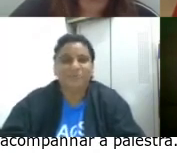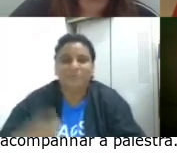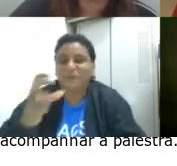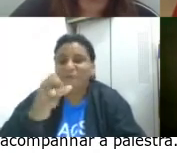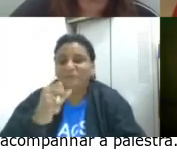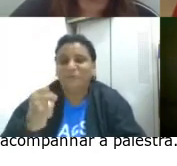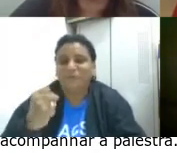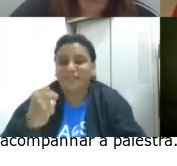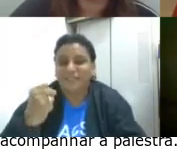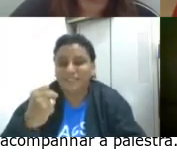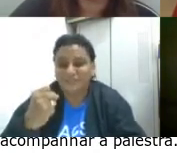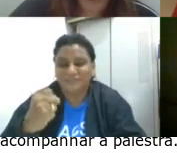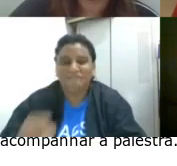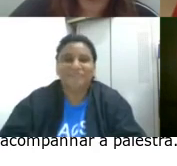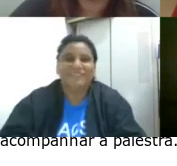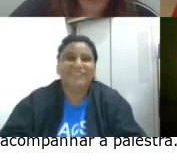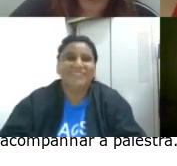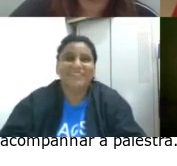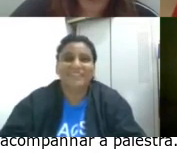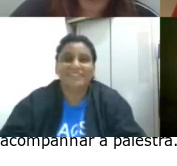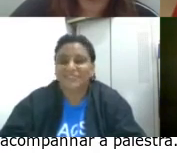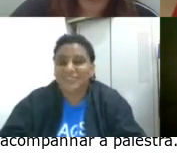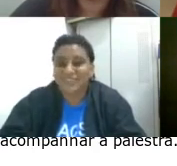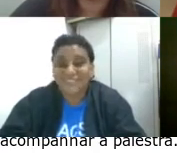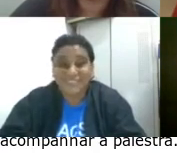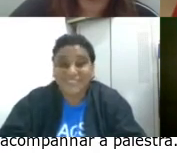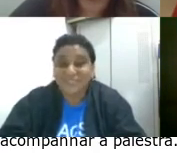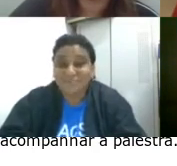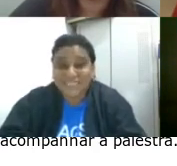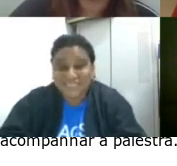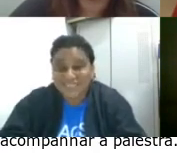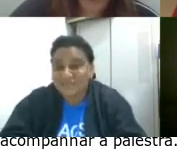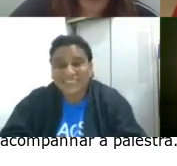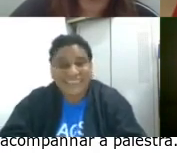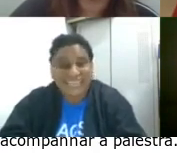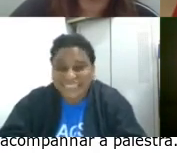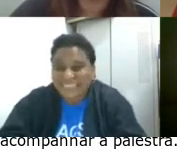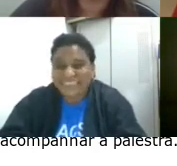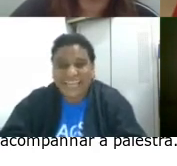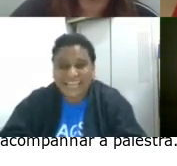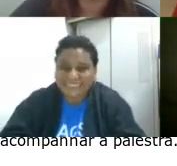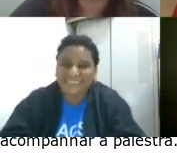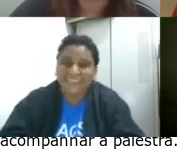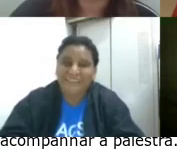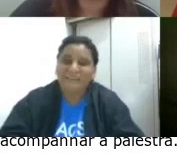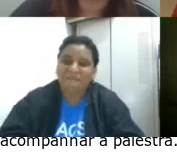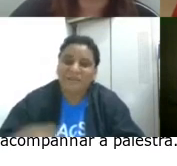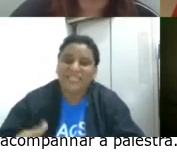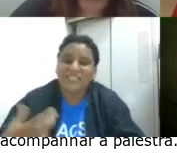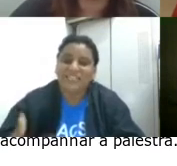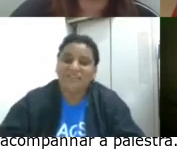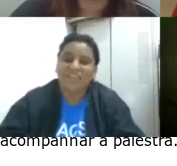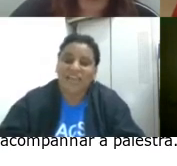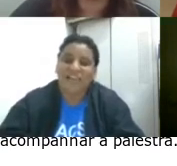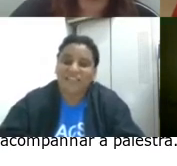pego muito gancho de dizer assim gente seis meses é uma eternidade pra